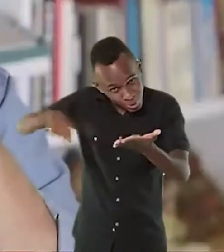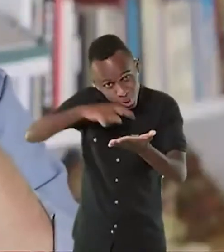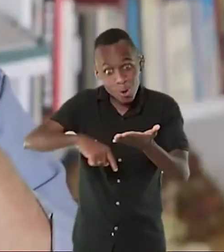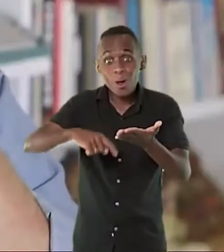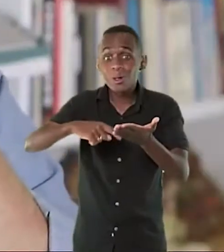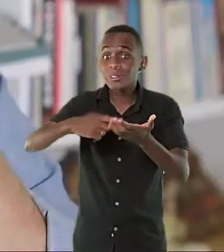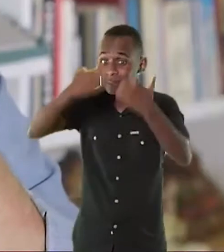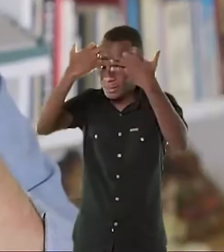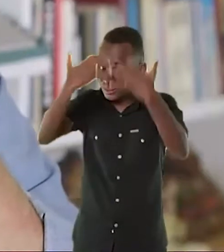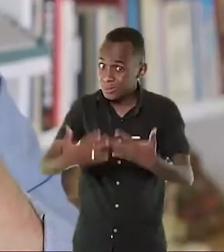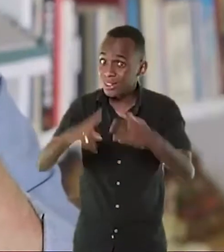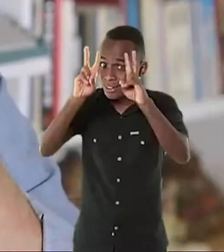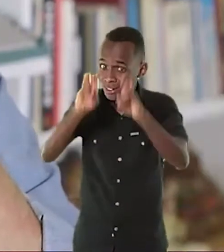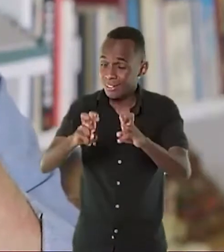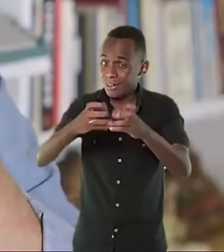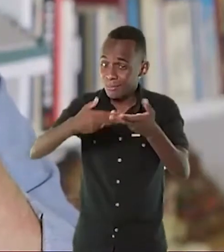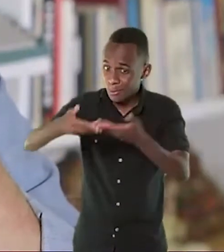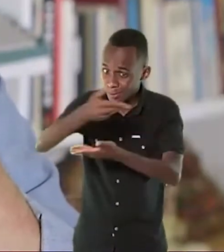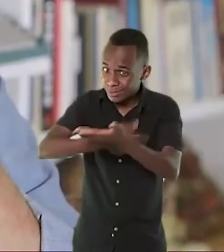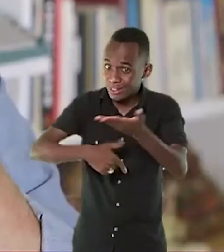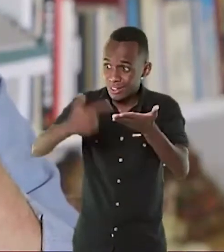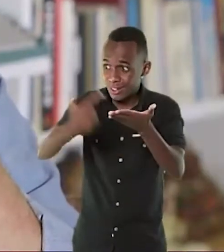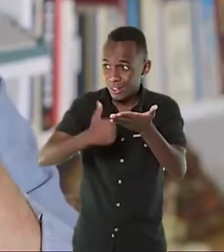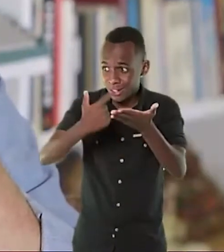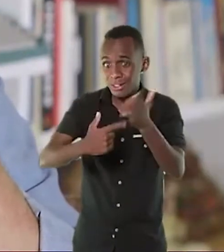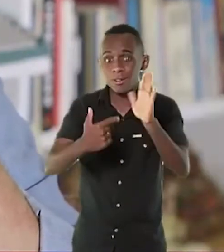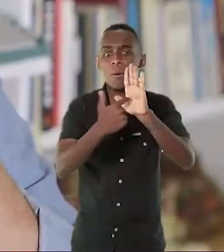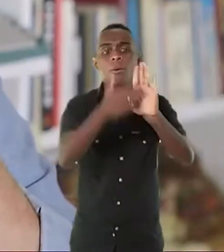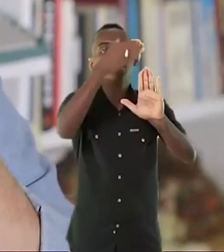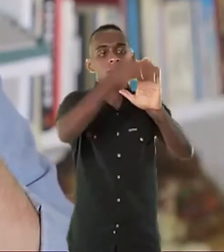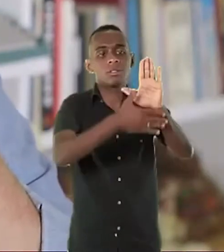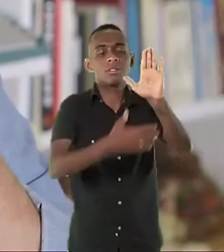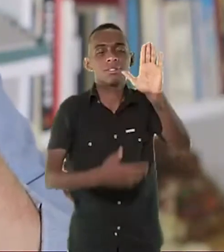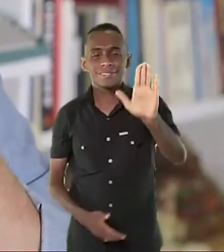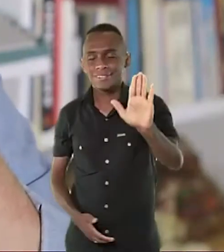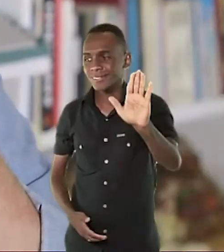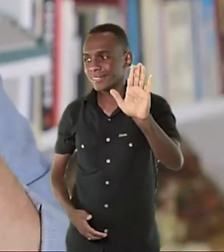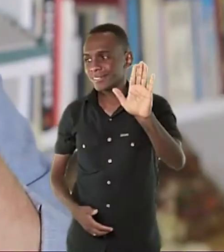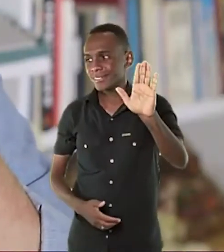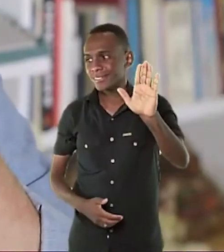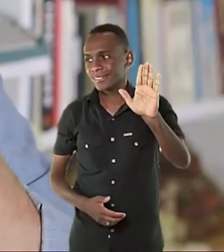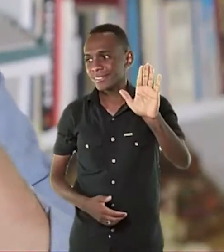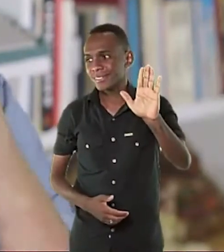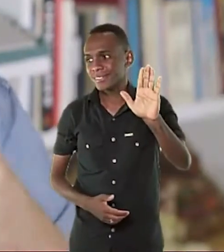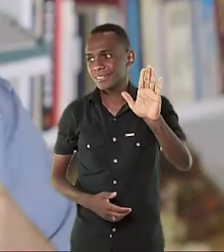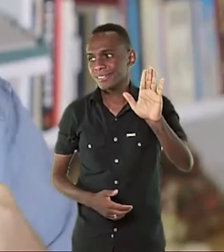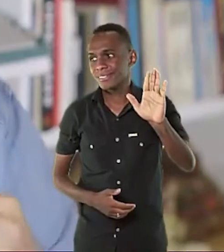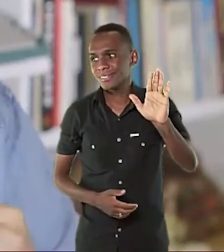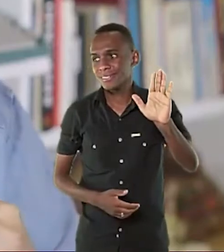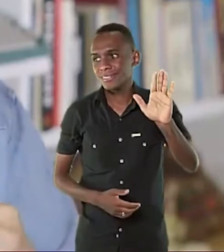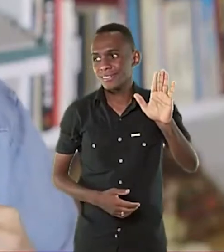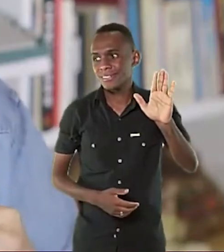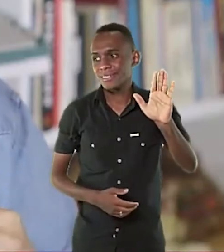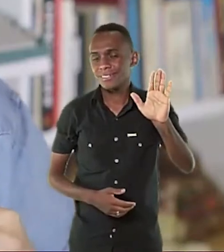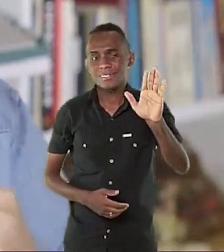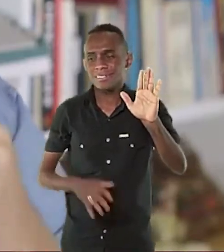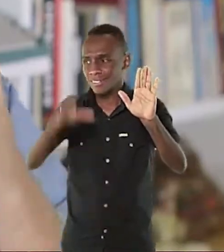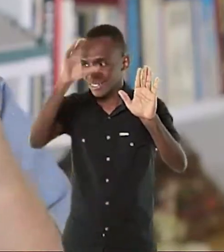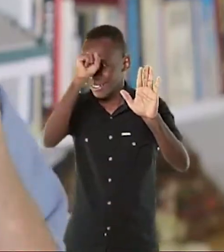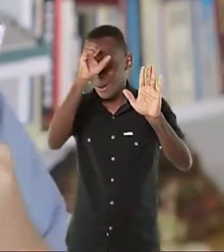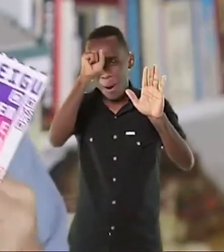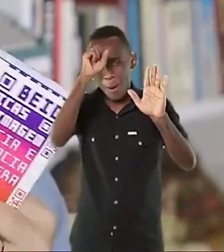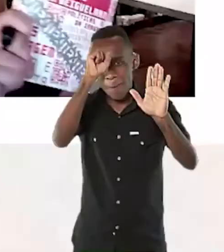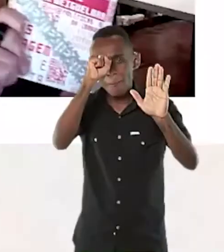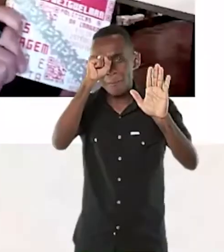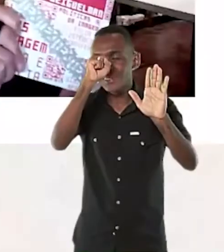livro da Gisele Bergman. Vamos mostrar de novo a capa, Gisele. Vamos lá! Você sabe que eu aprendi esse negócio com os americanos,